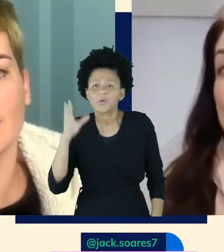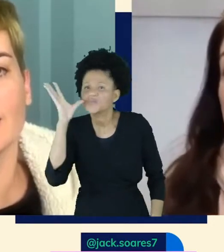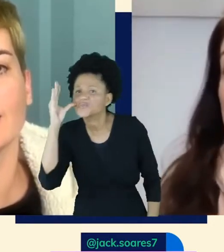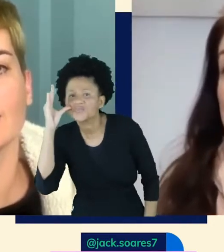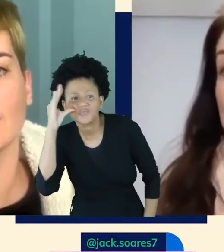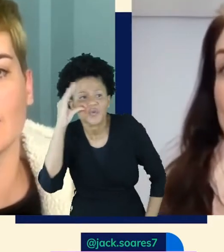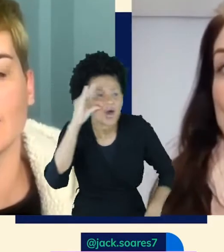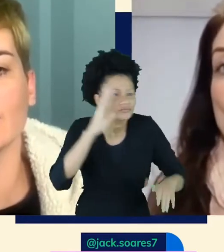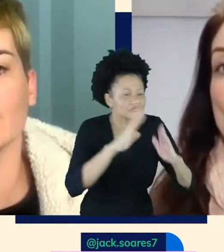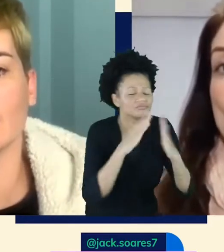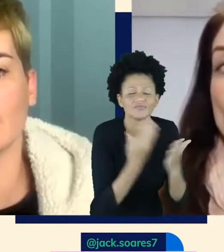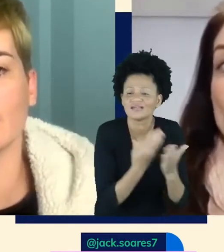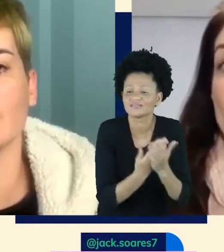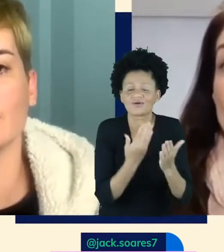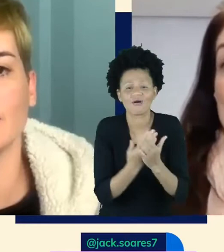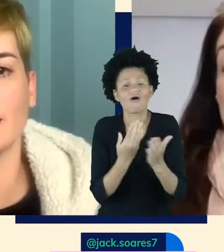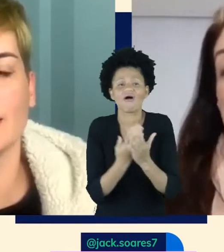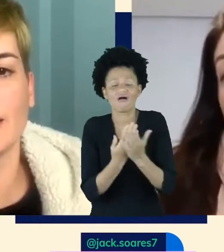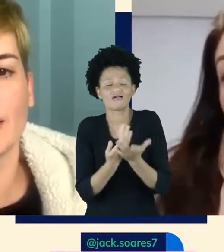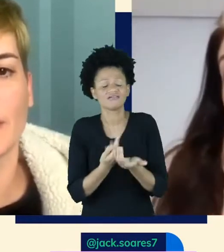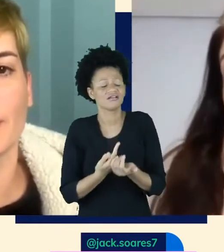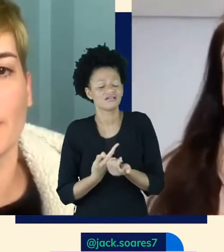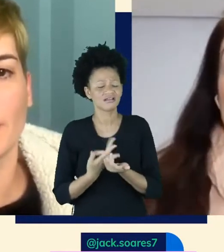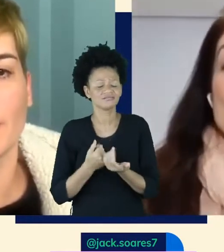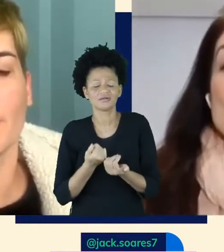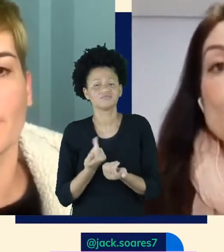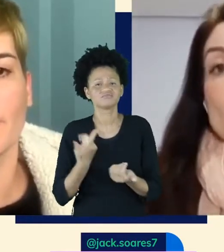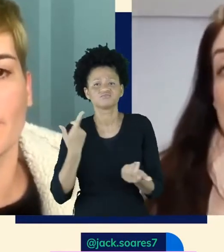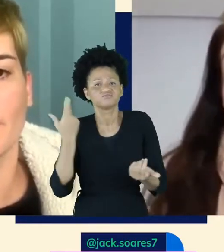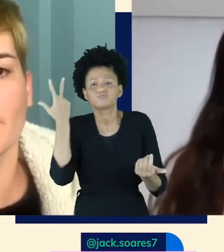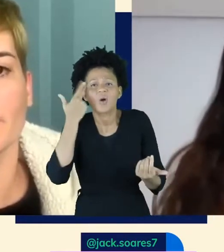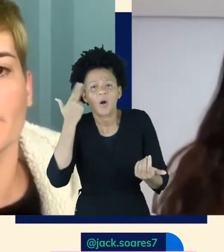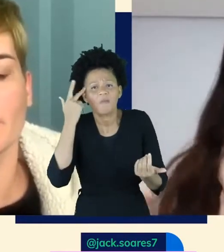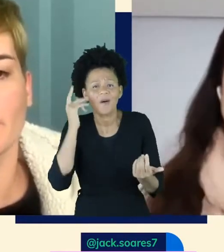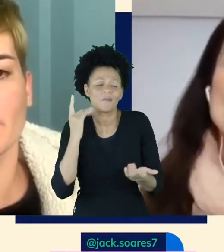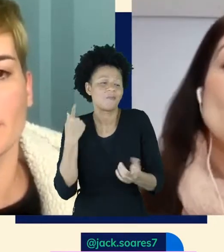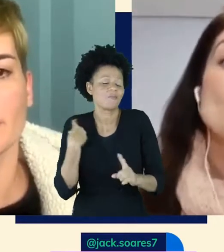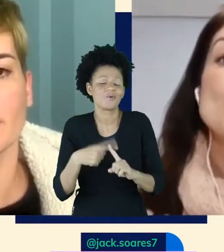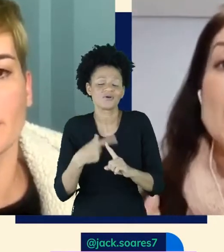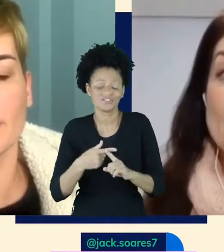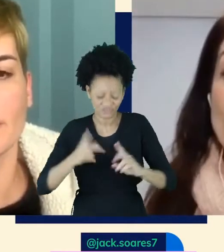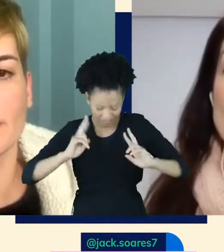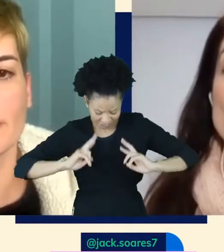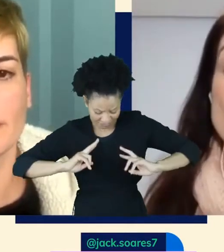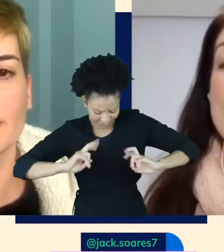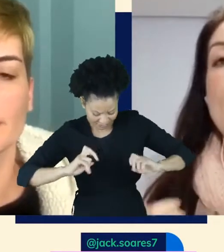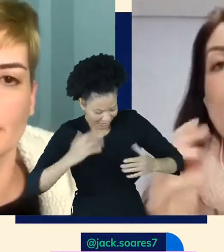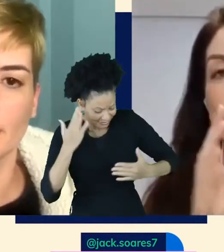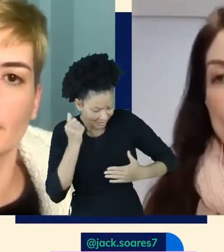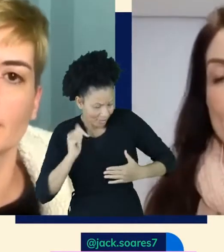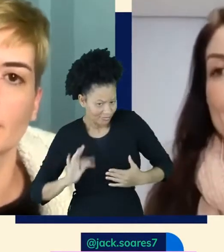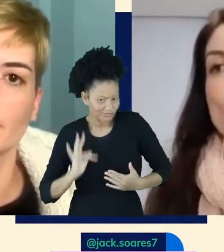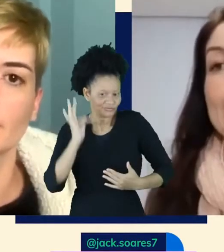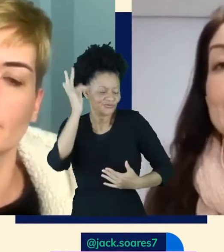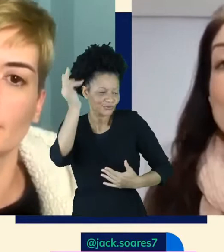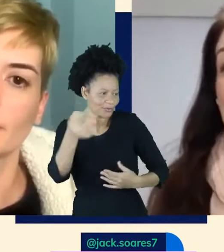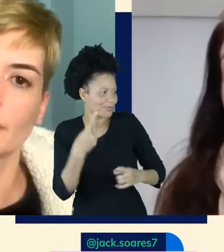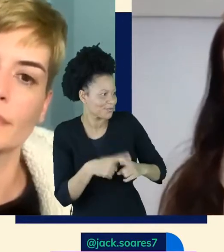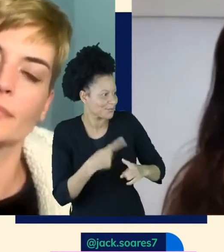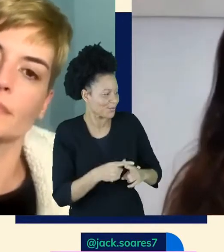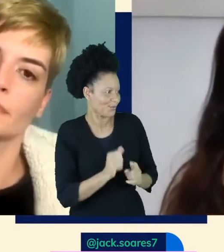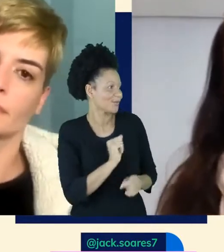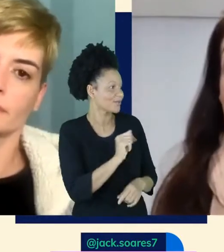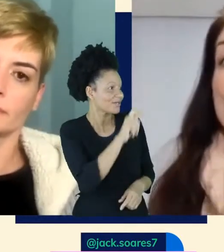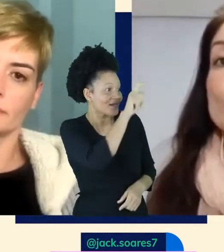mais tranquilas em relação ao corpo, porque elas já sabem como é que elas vão ser quando crescer, que os adultos têm pelos. Agora, o que não